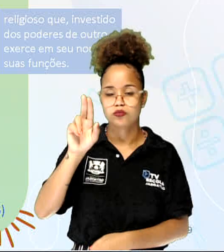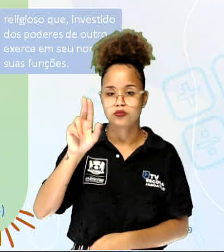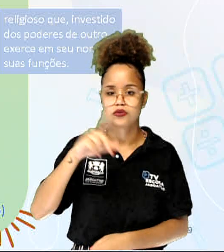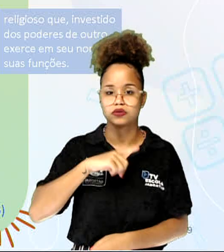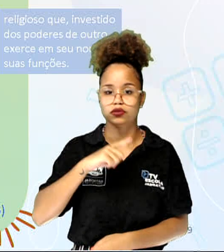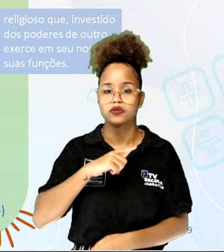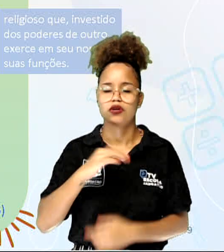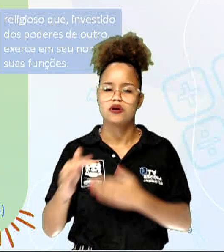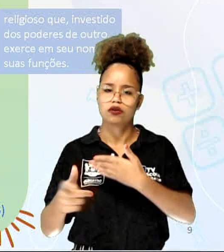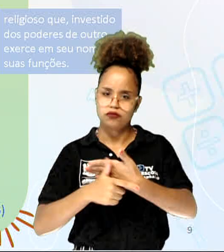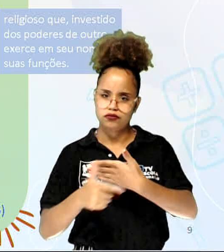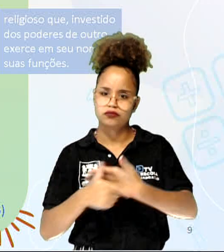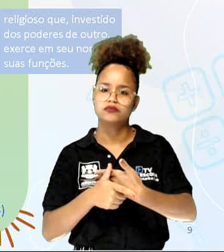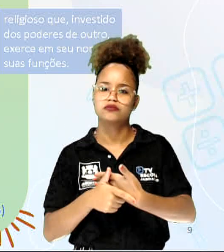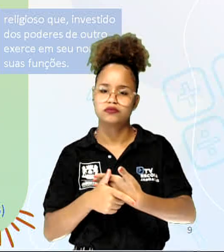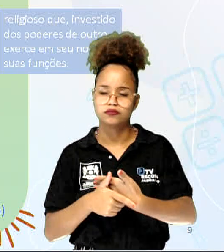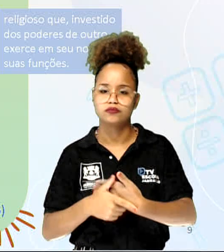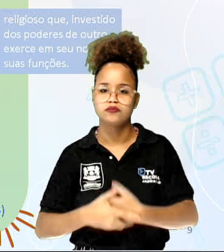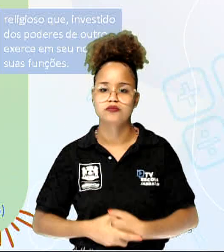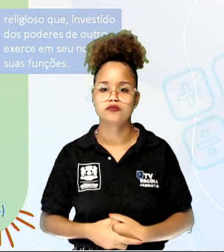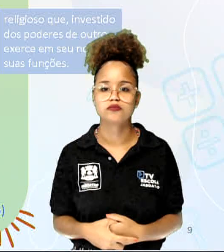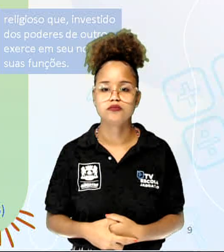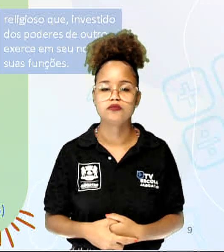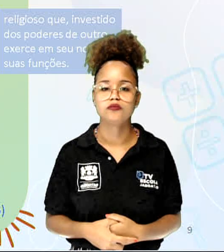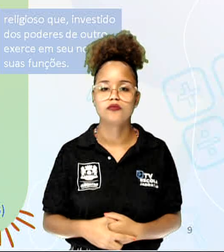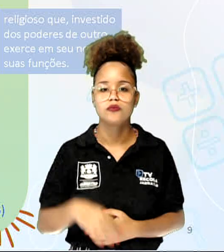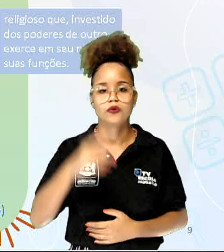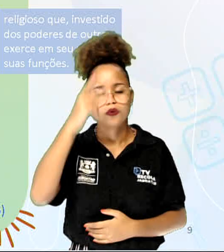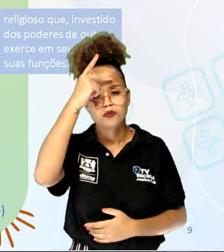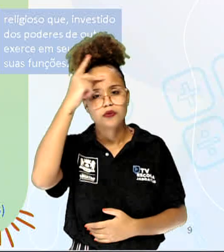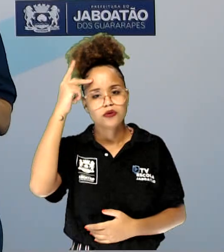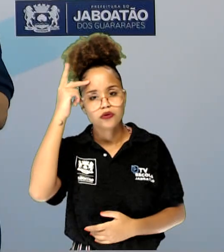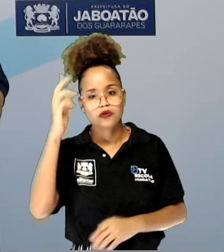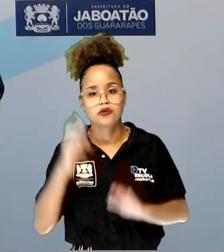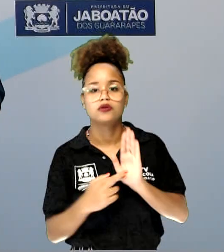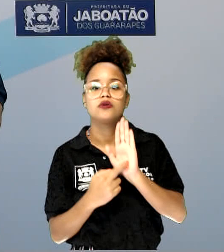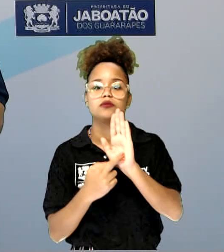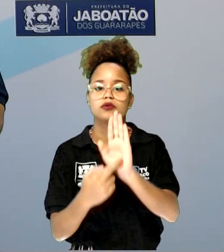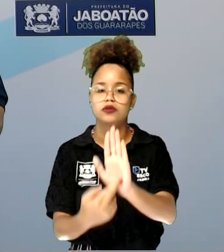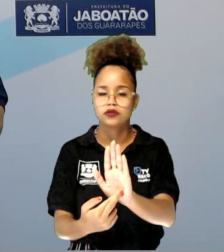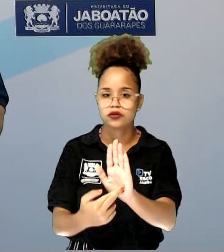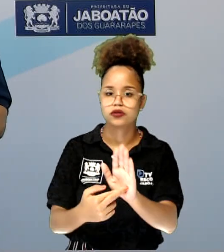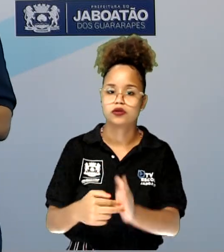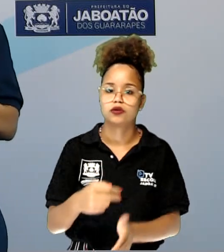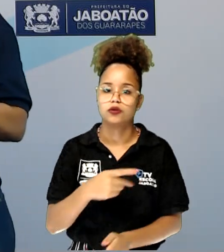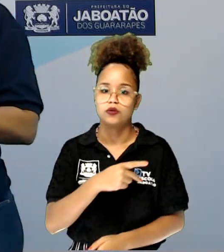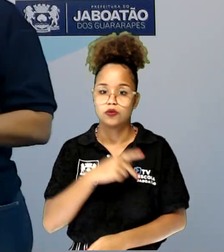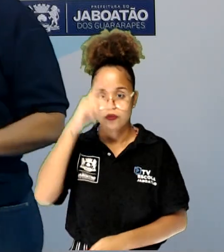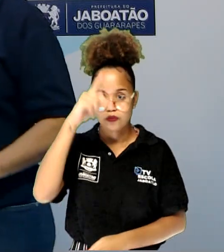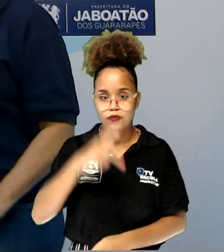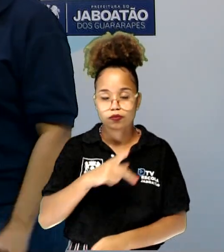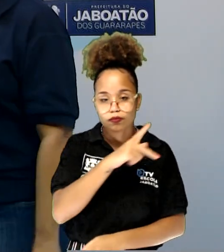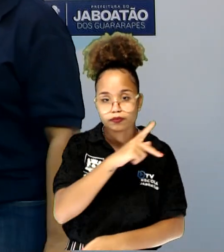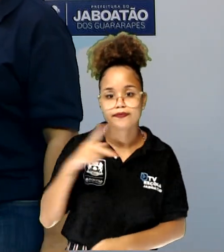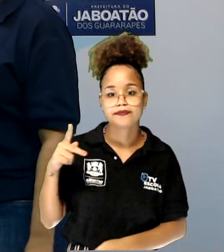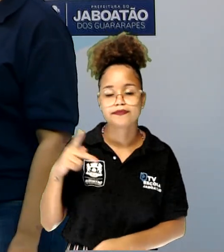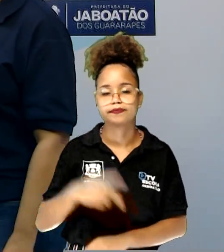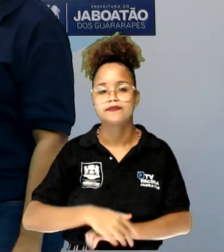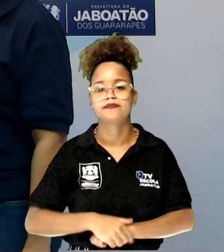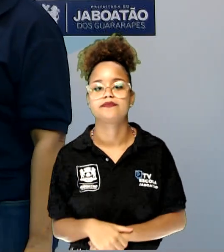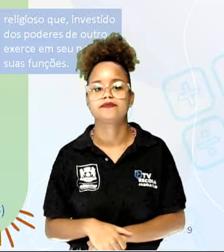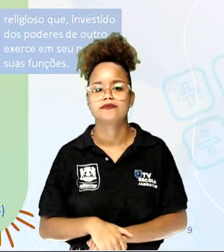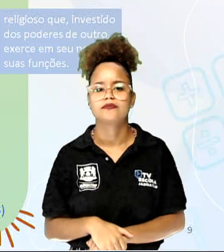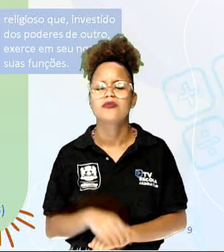suas funções. Ou seja, ele é uma pessoa que representa um padre, por exemplo, tá certo? Você